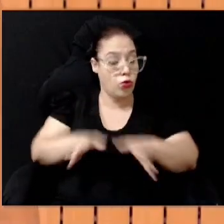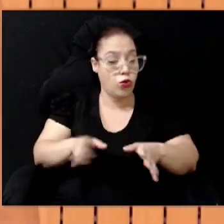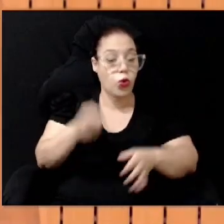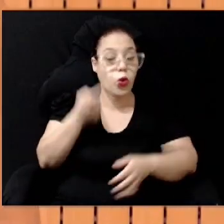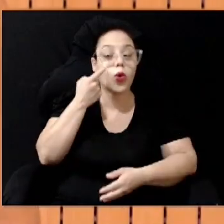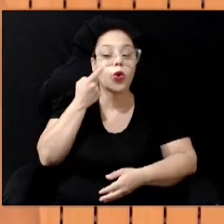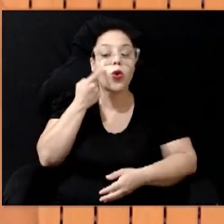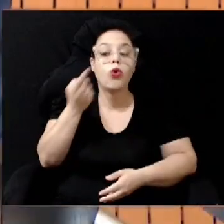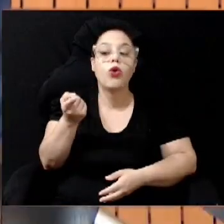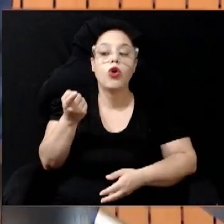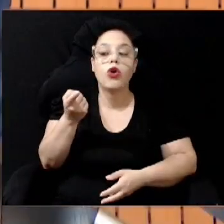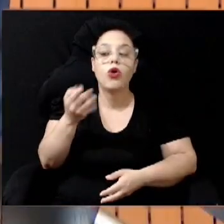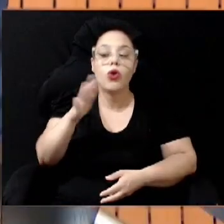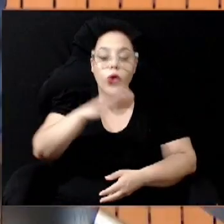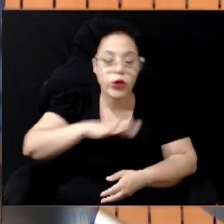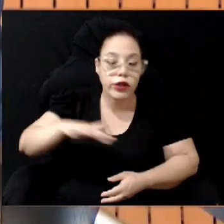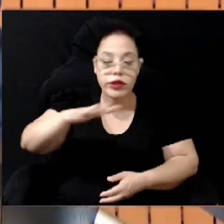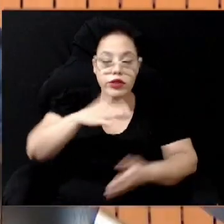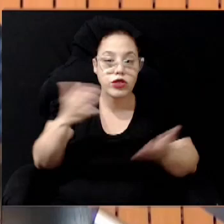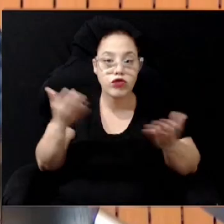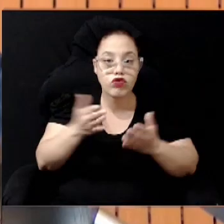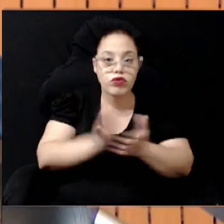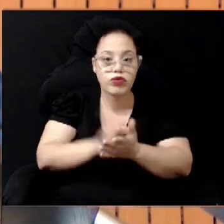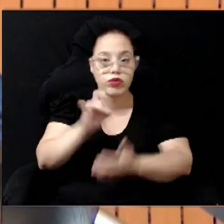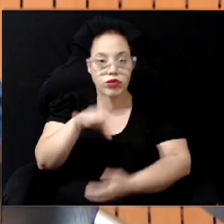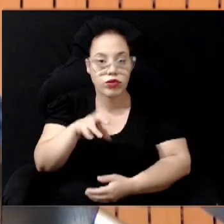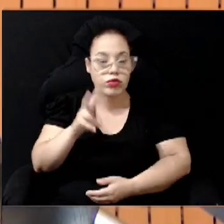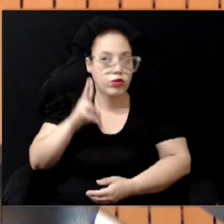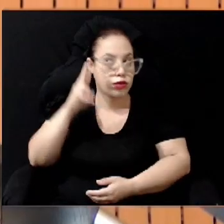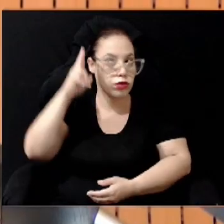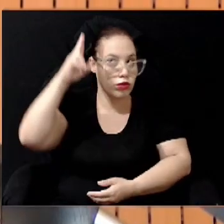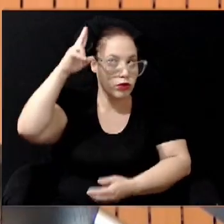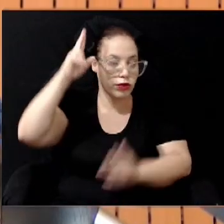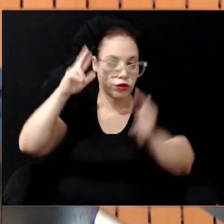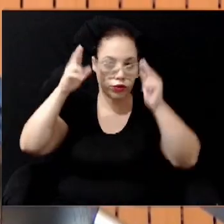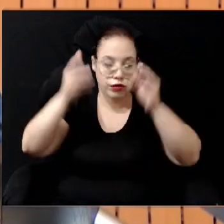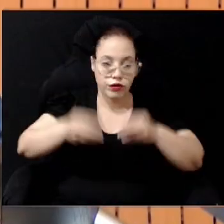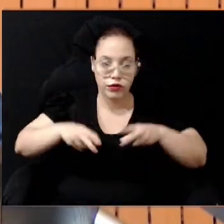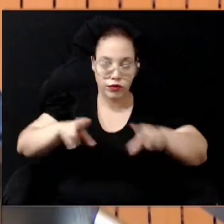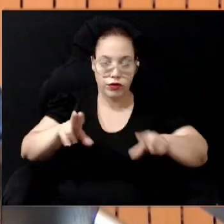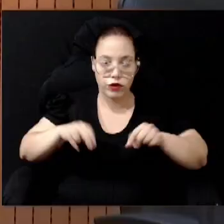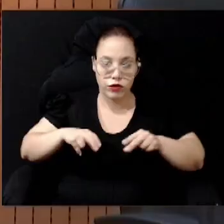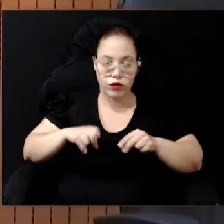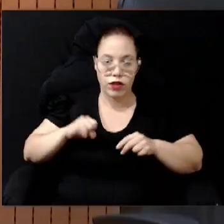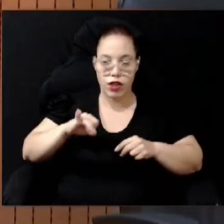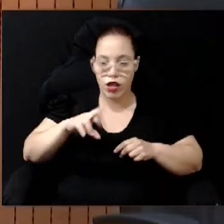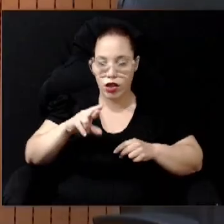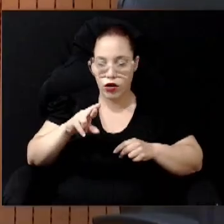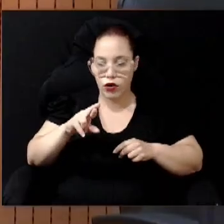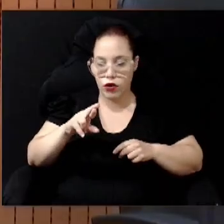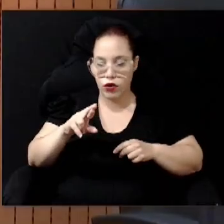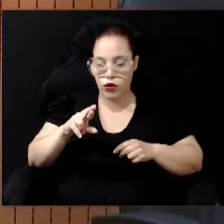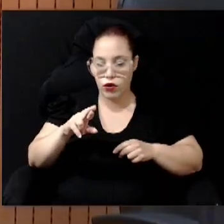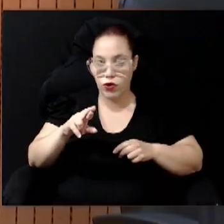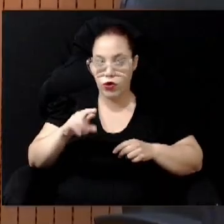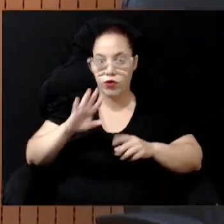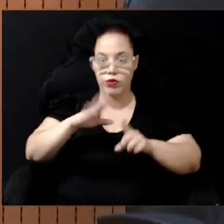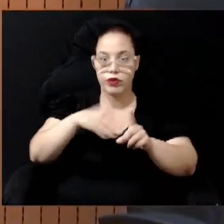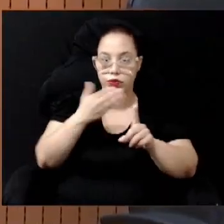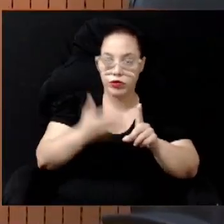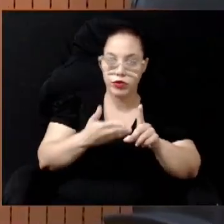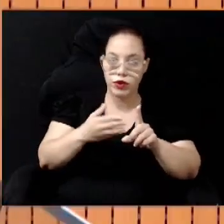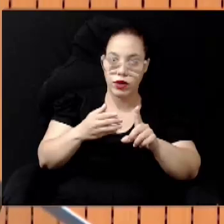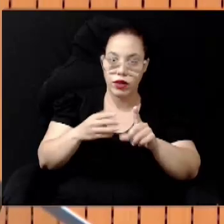a região é hoje. Já o vereador Edivaldo Cabelo entregou o diploma a Igor Correia Jimenez. O homenageado é técnico